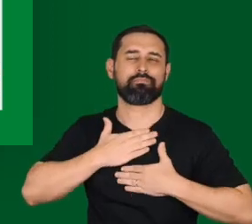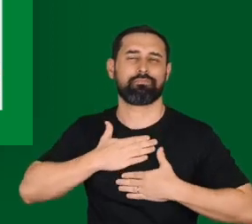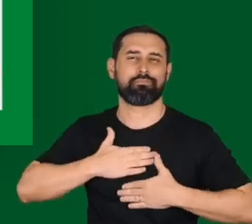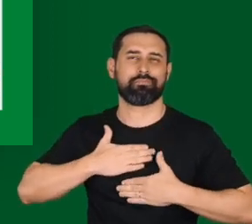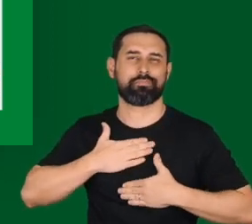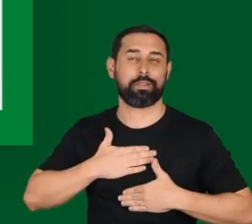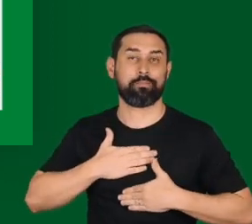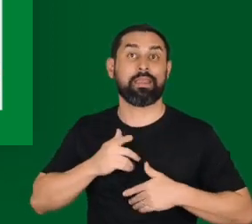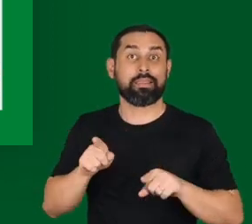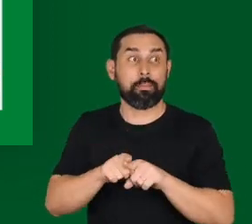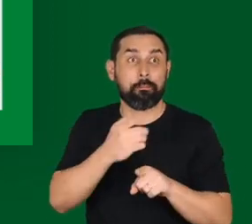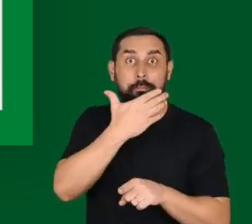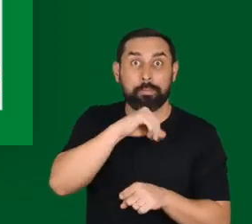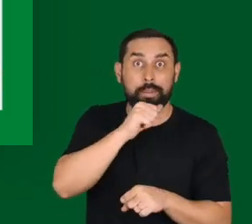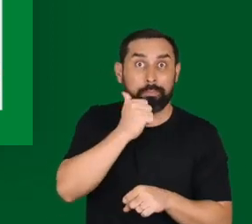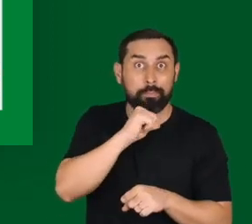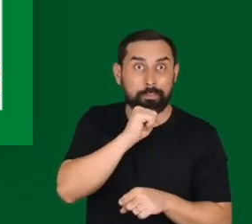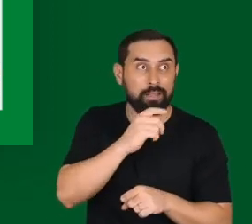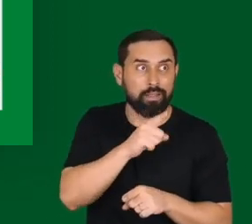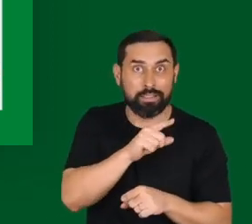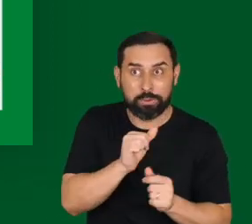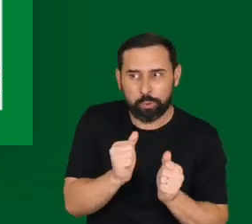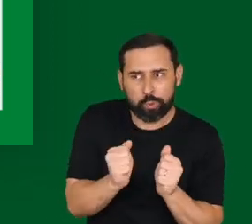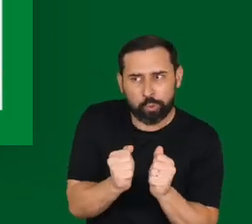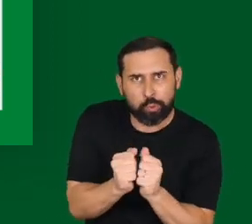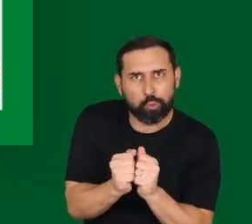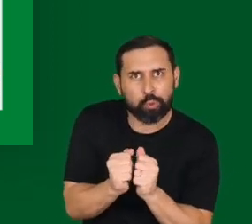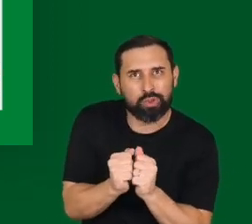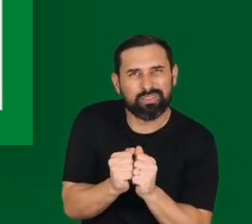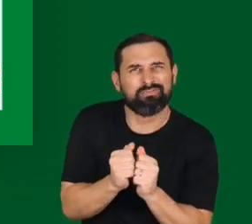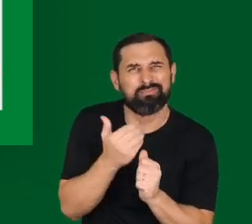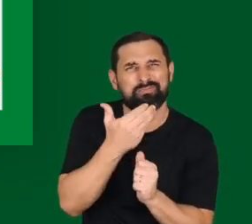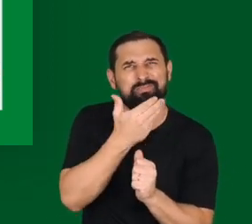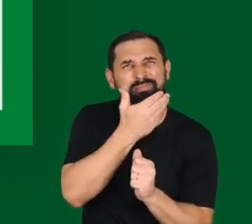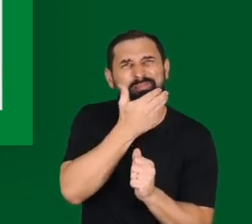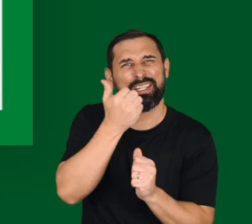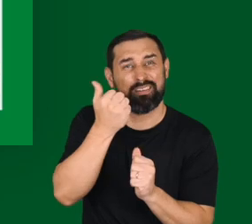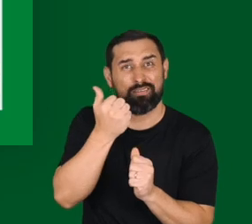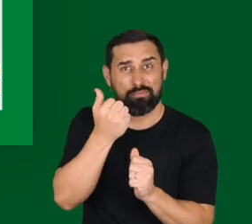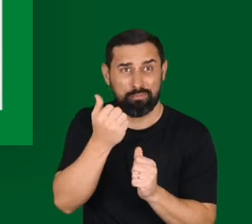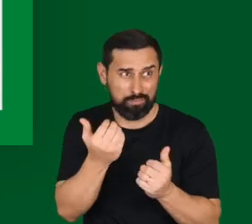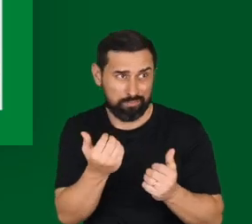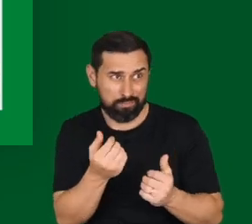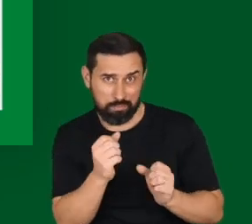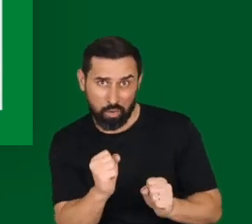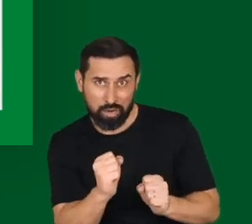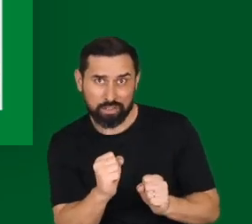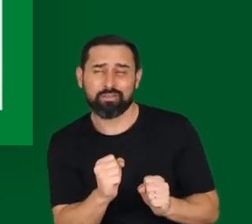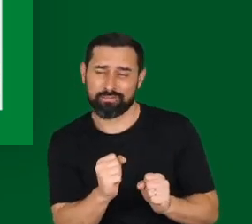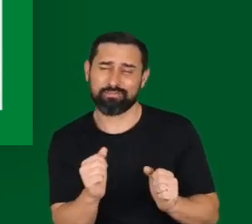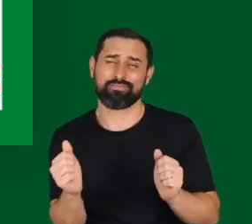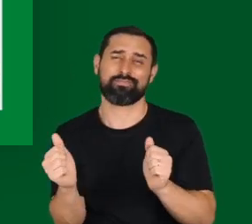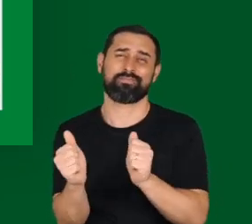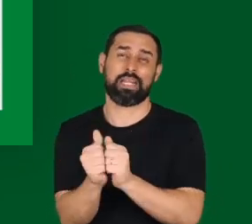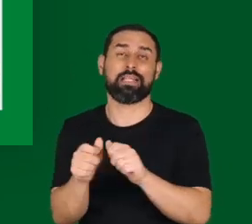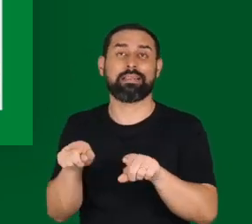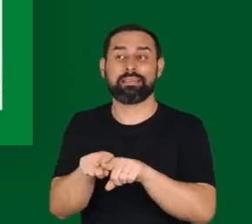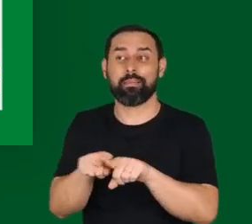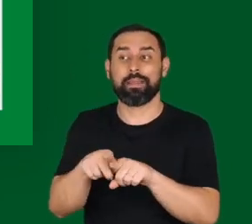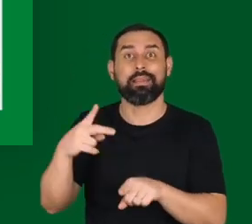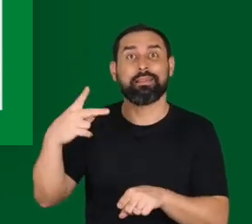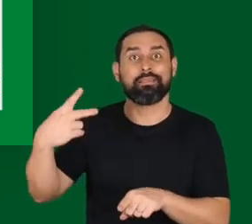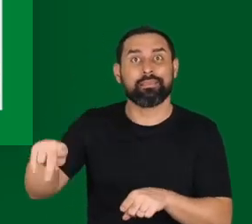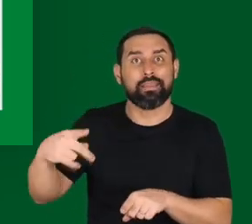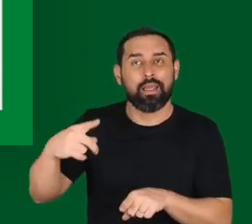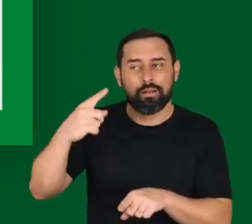esse status psicológico. E, quando possível, deixar esse cuidador mais próximo da criança, para a gente ter uma